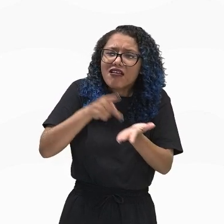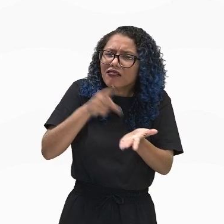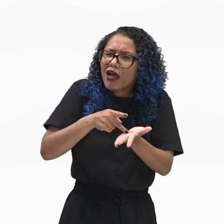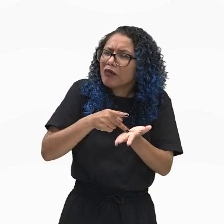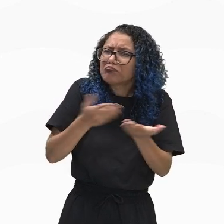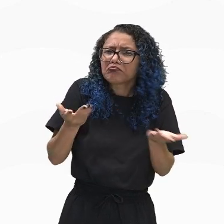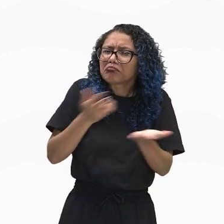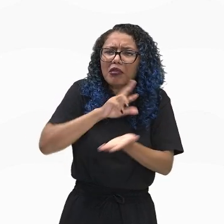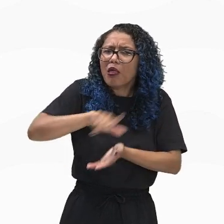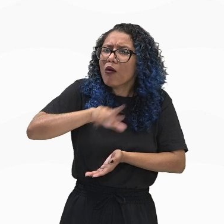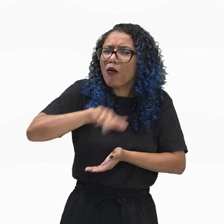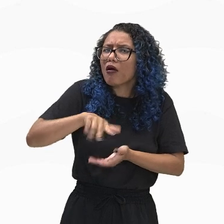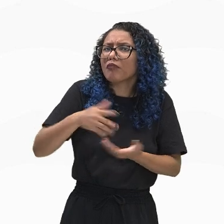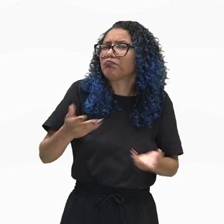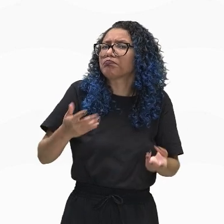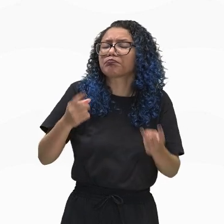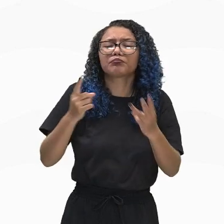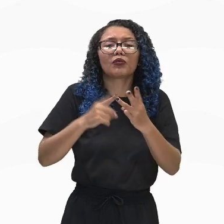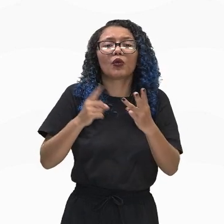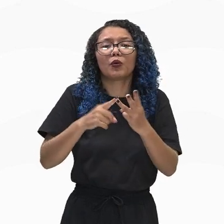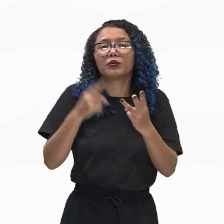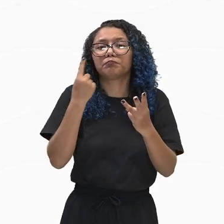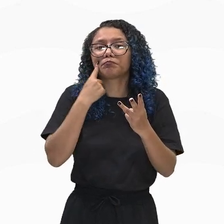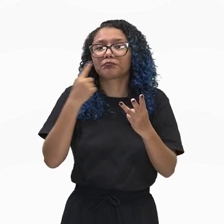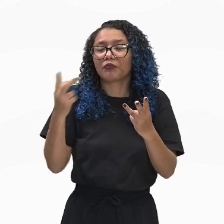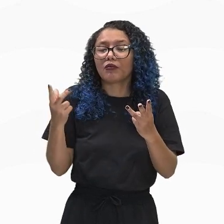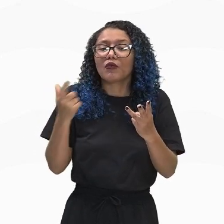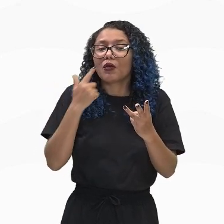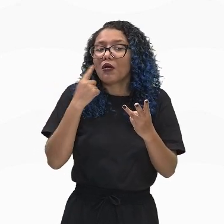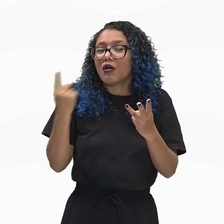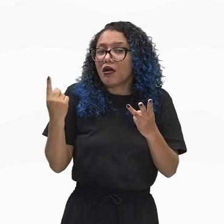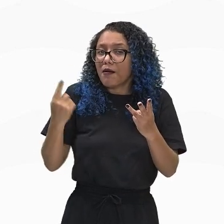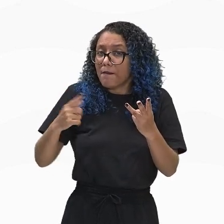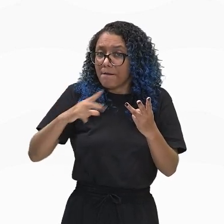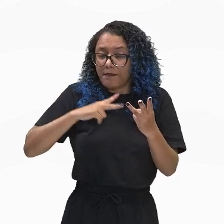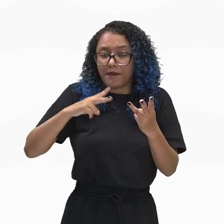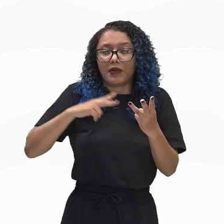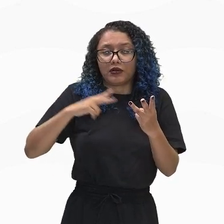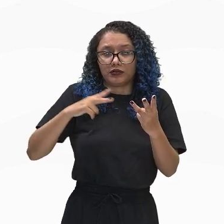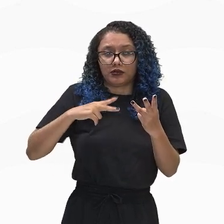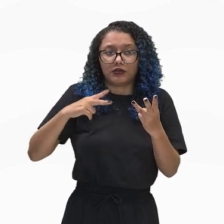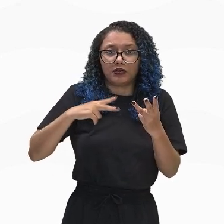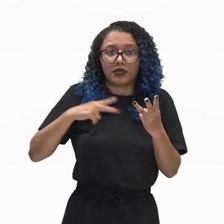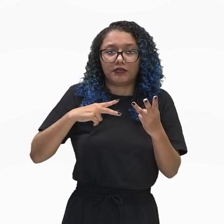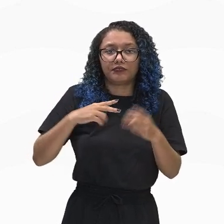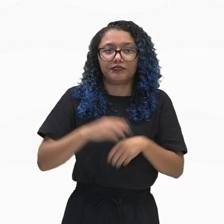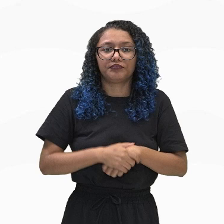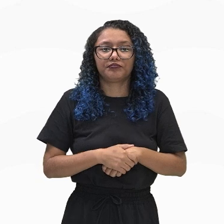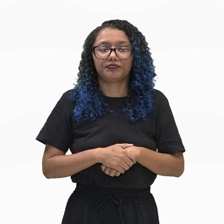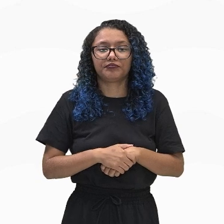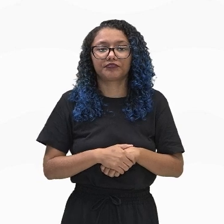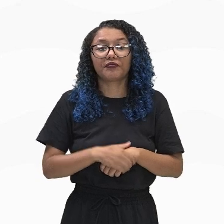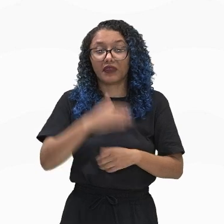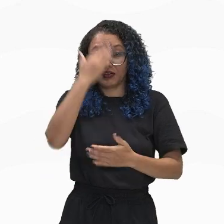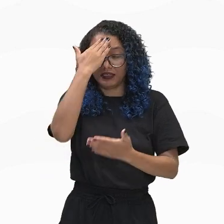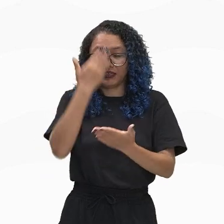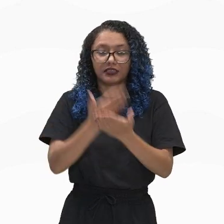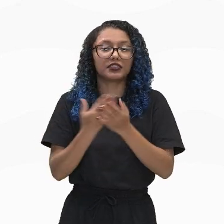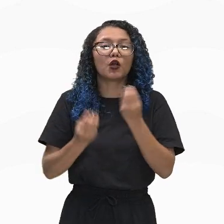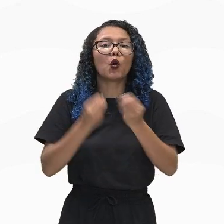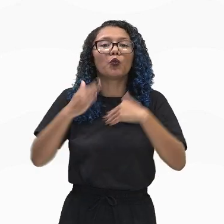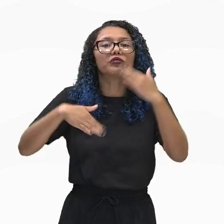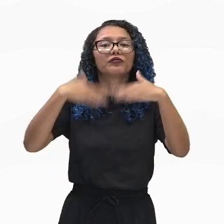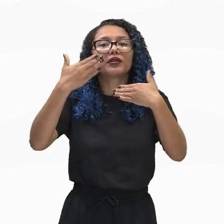limitantes pessoais. Aqui são as crenças criadas pelas experiências que nós